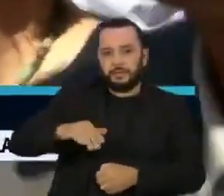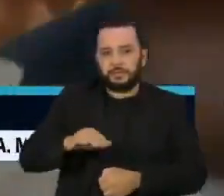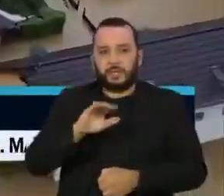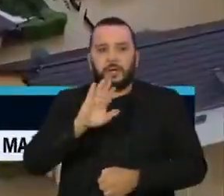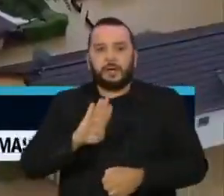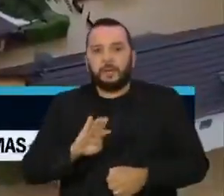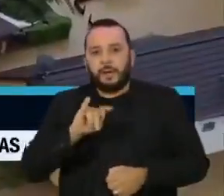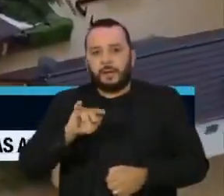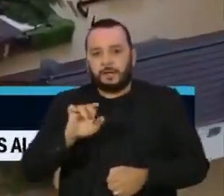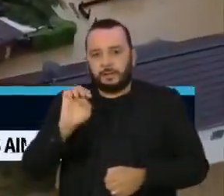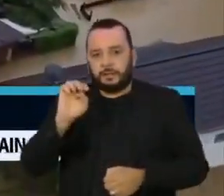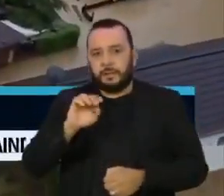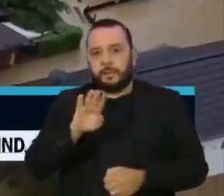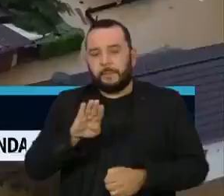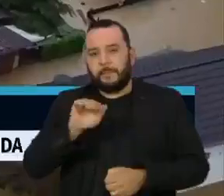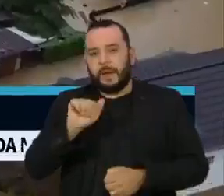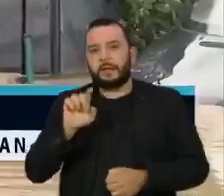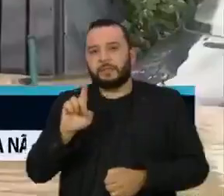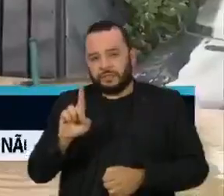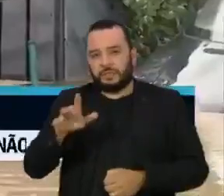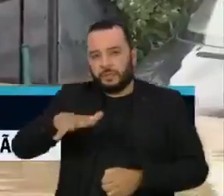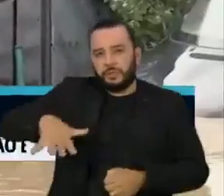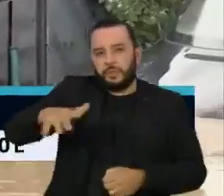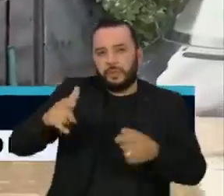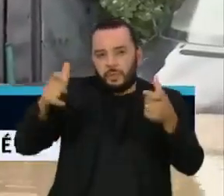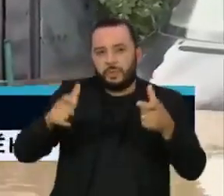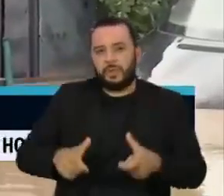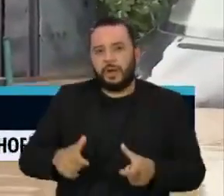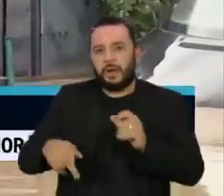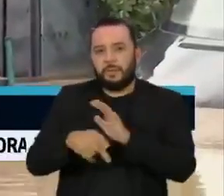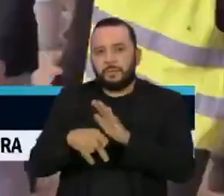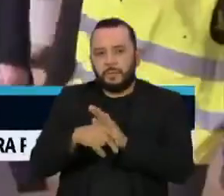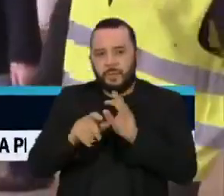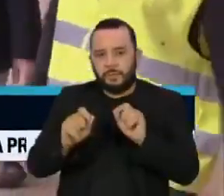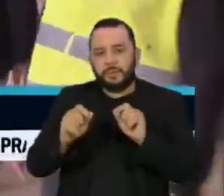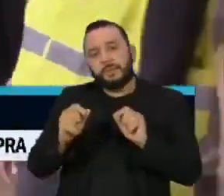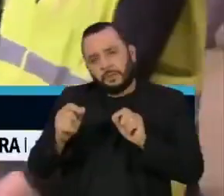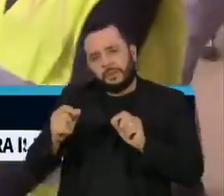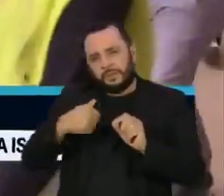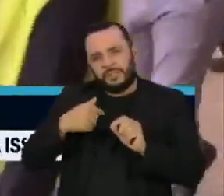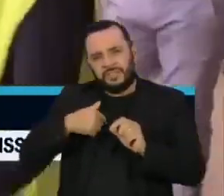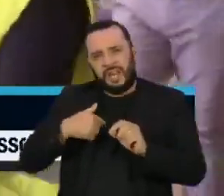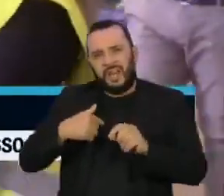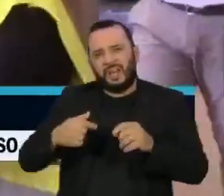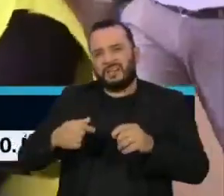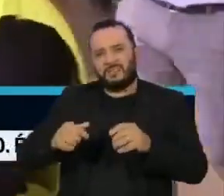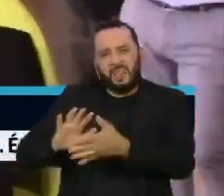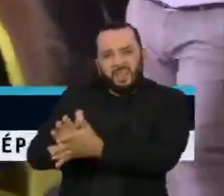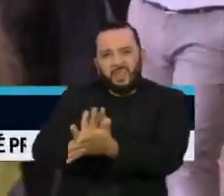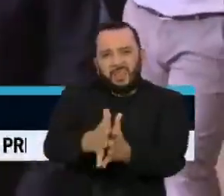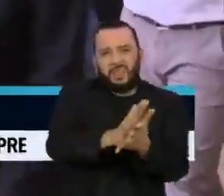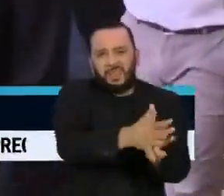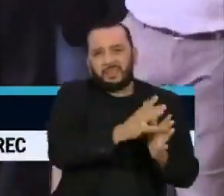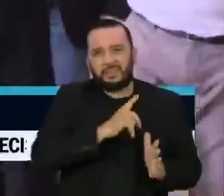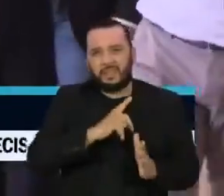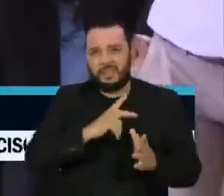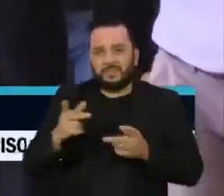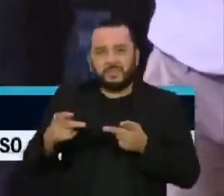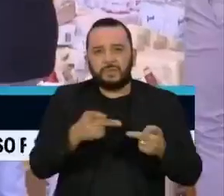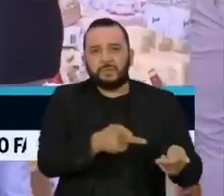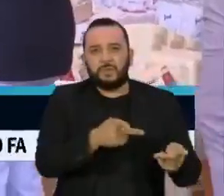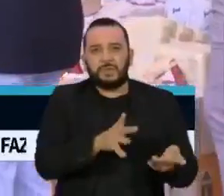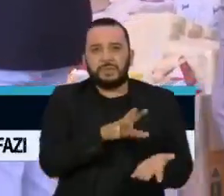norte-vestfália um dos Estados mais atingidos ao lado da renânia-palatinado Merkel visitou um centro de distribuição